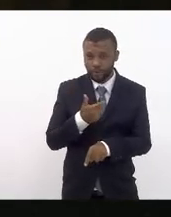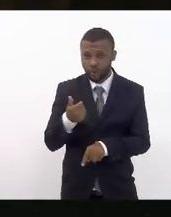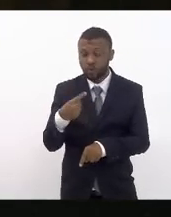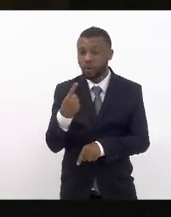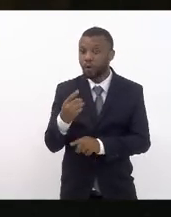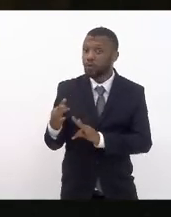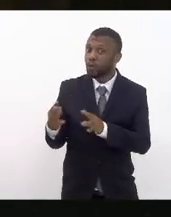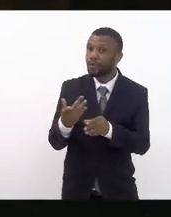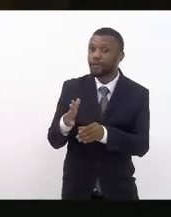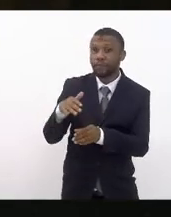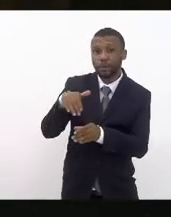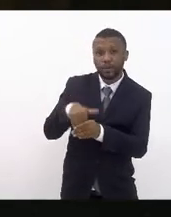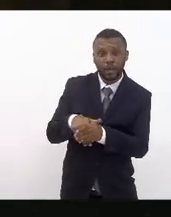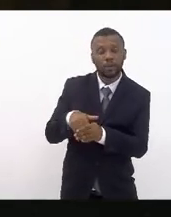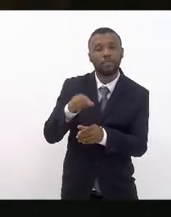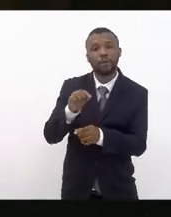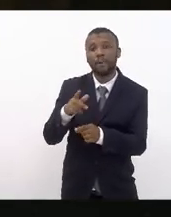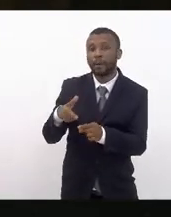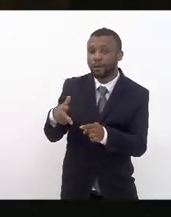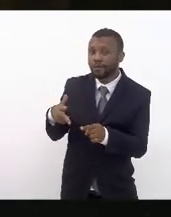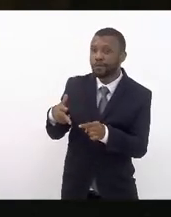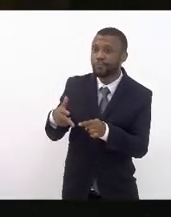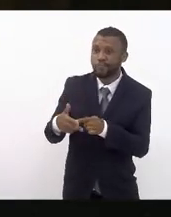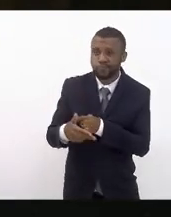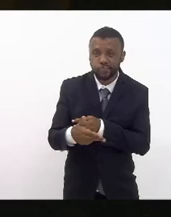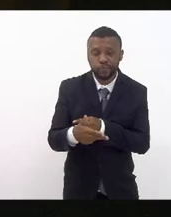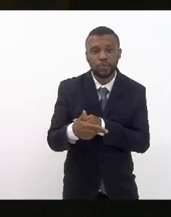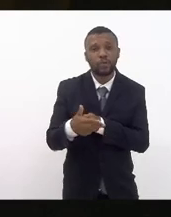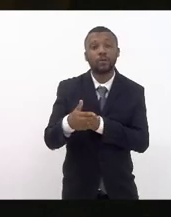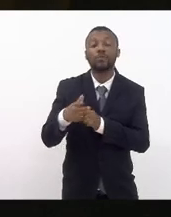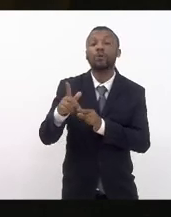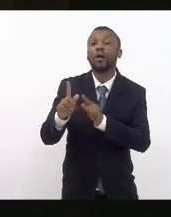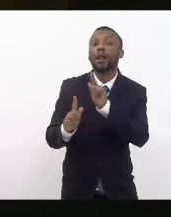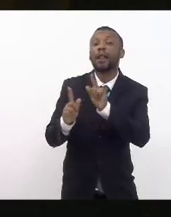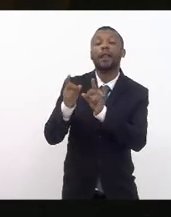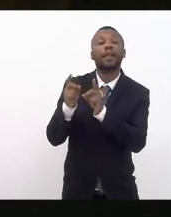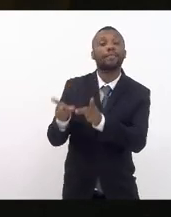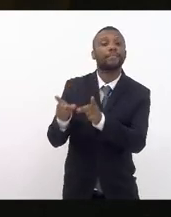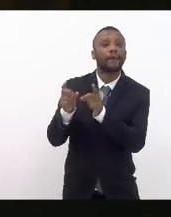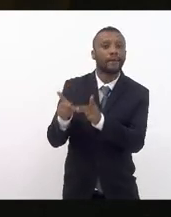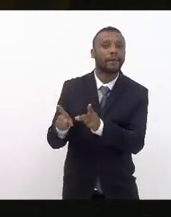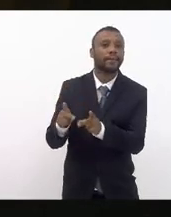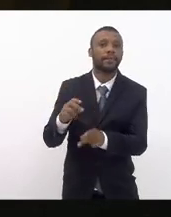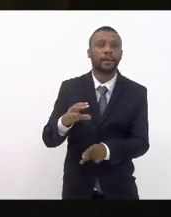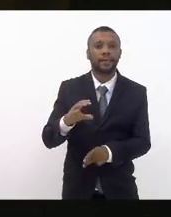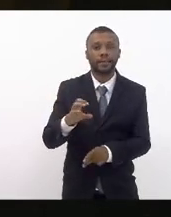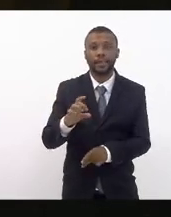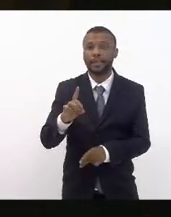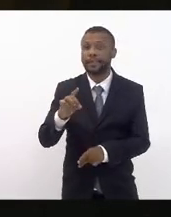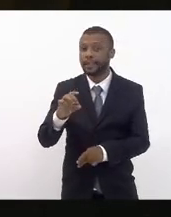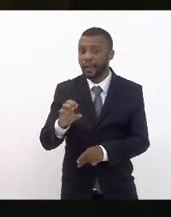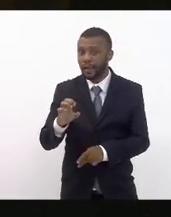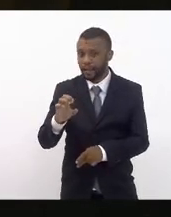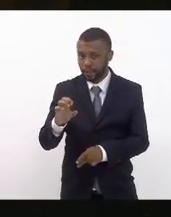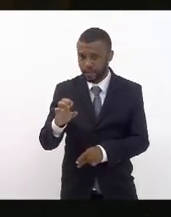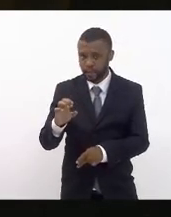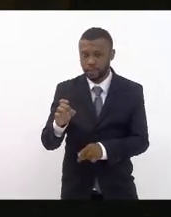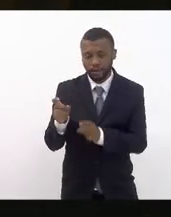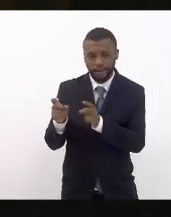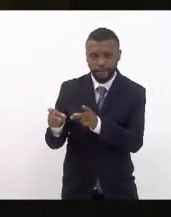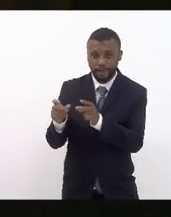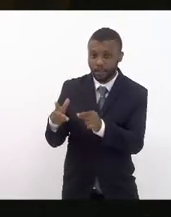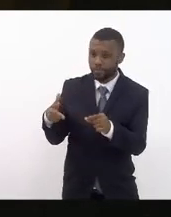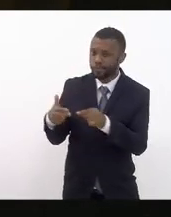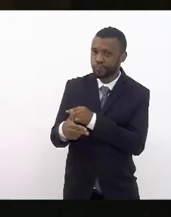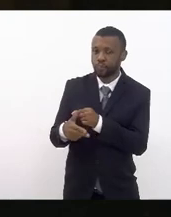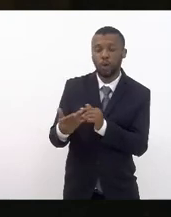votamos pela interrupção do leilão, né, de blocos da SEDAE. Então,